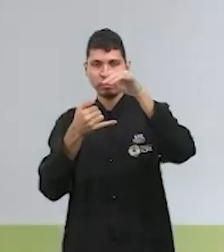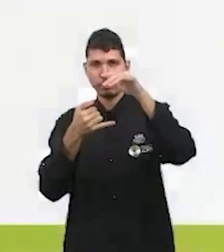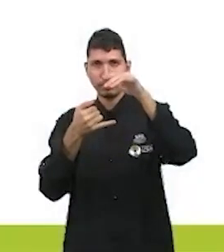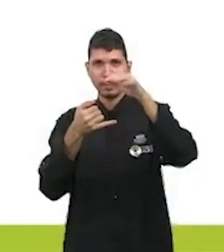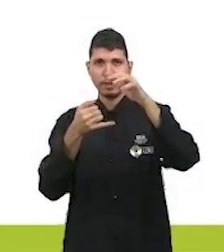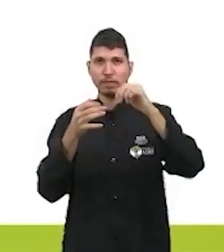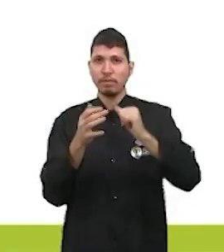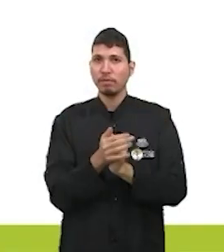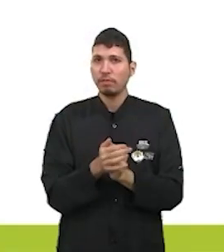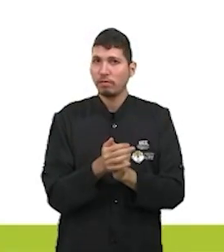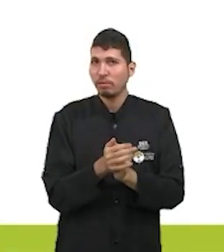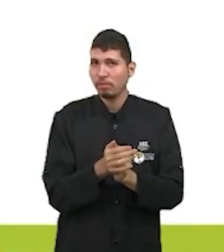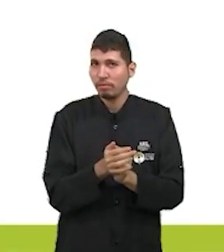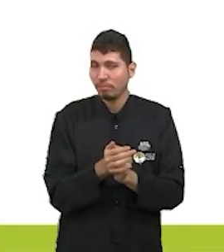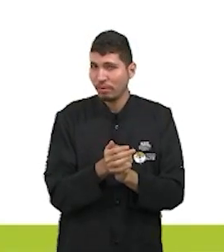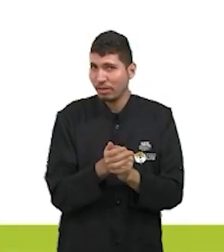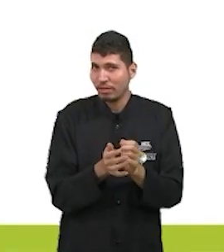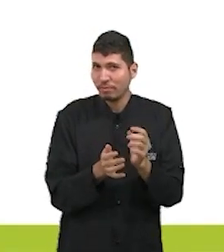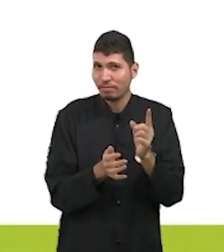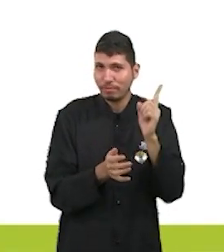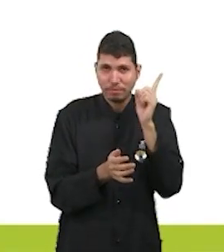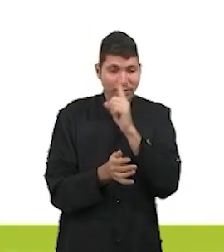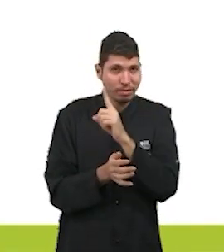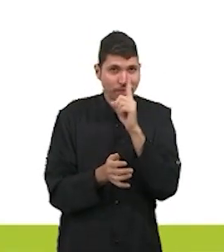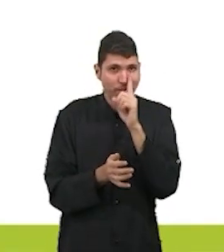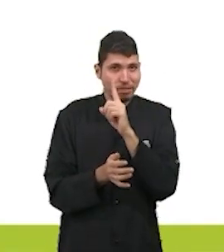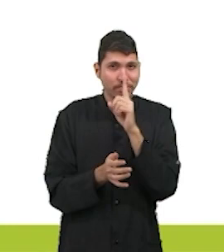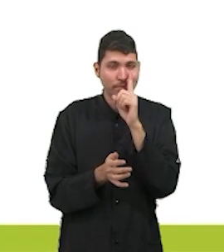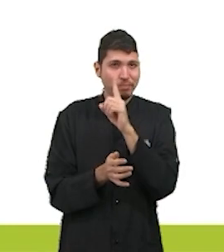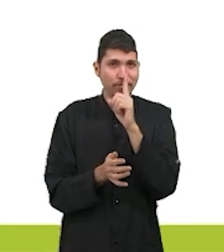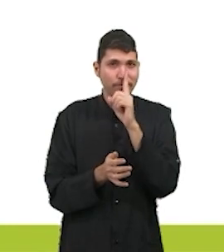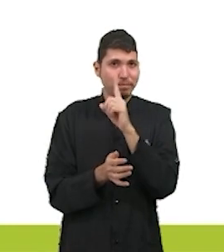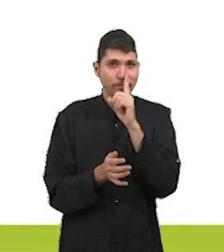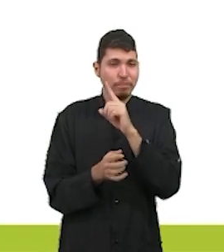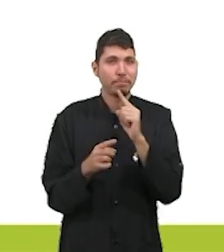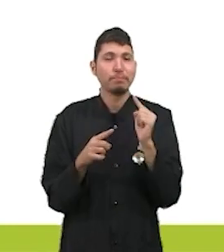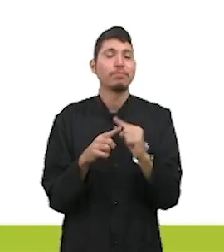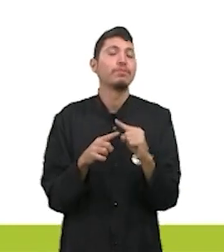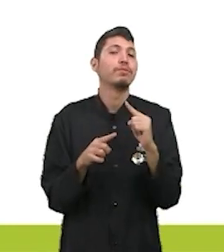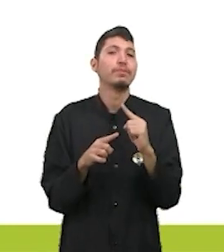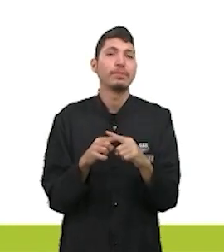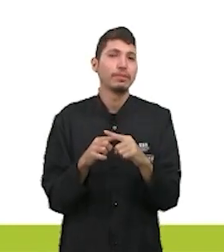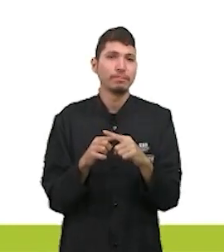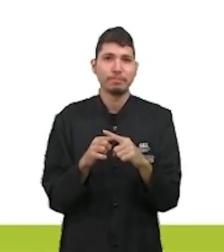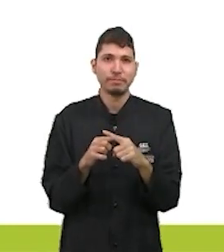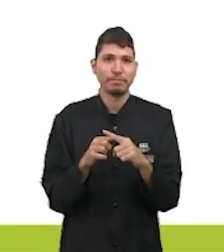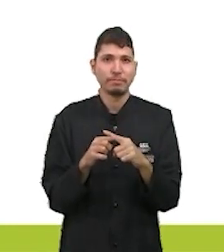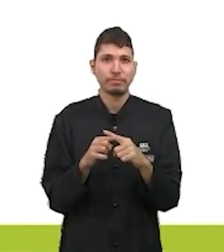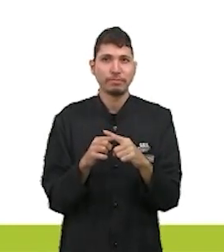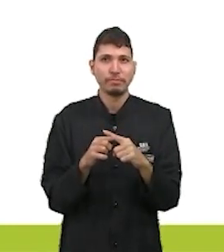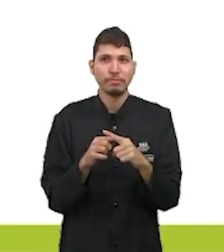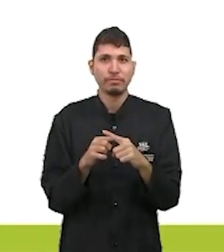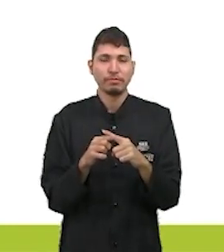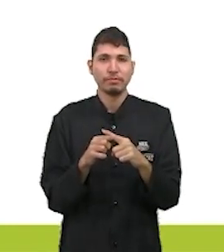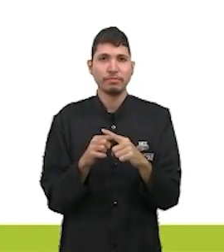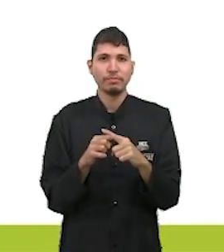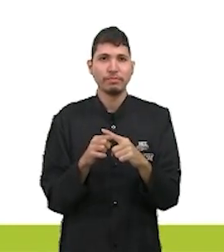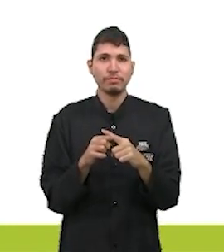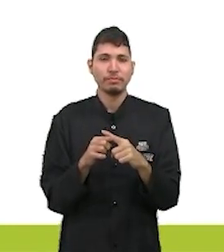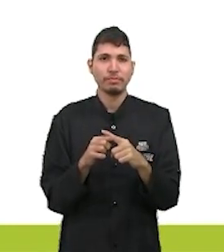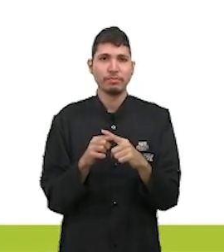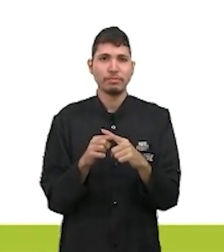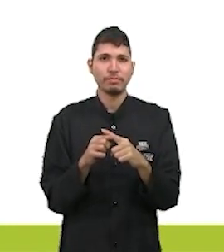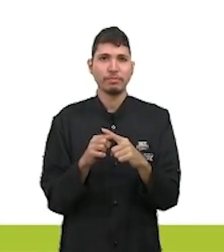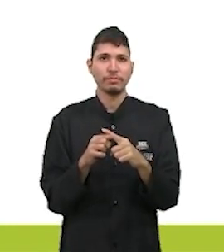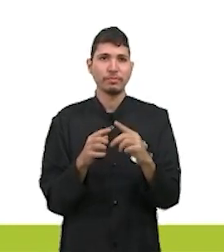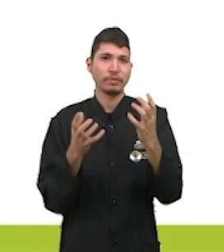de forma paralelo, ok? Não seria ideal, porque ia acontecer, em relação às lâmpadas, ia passar